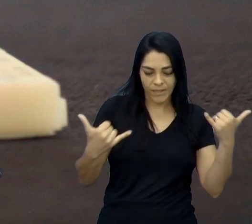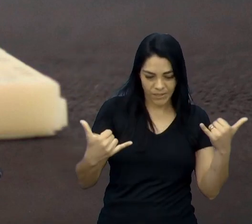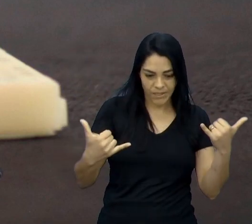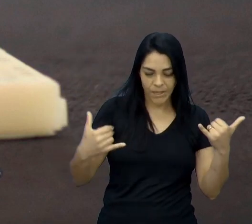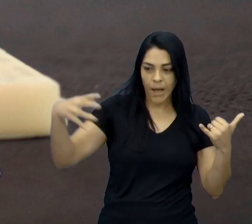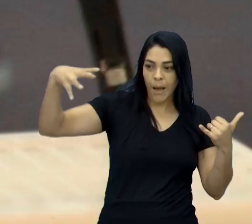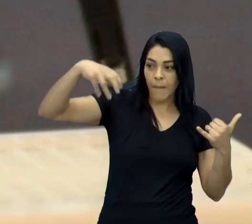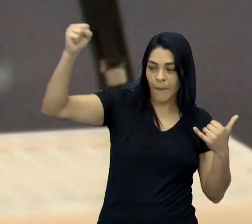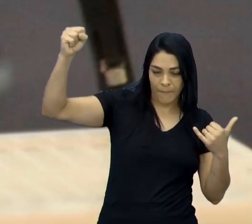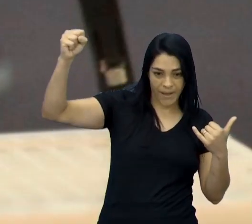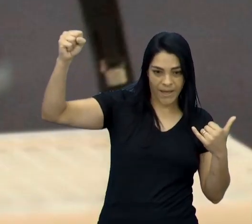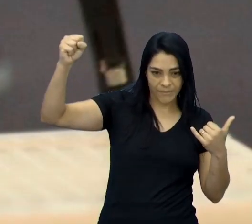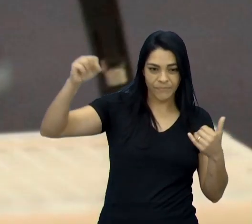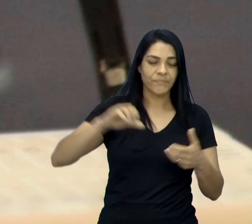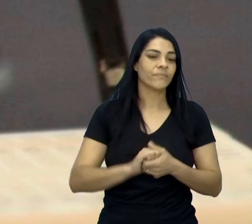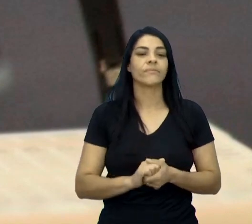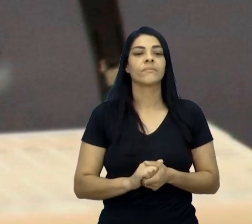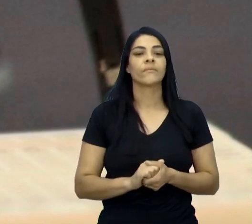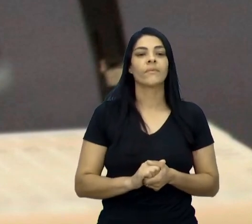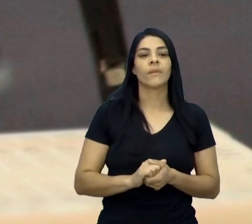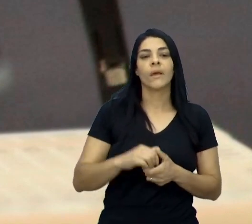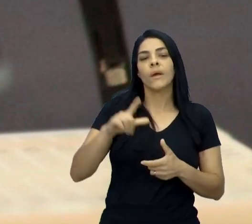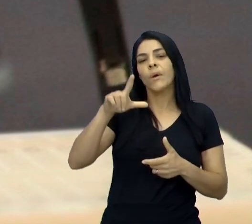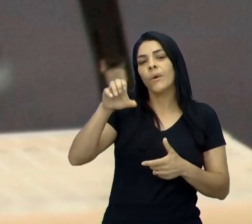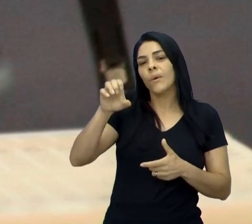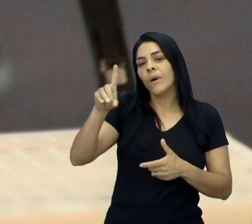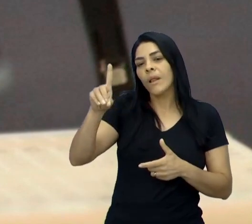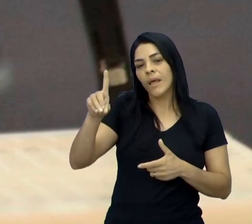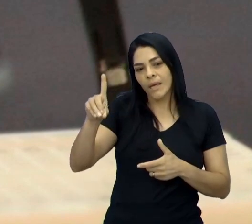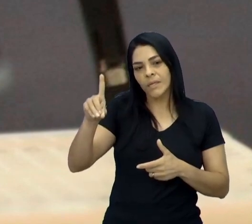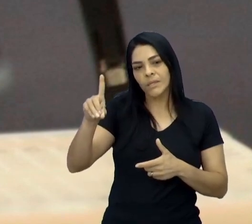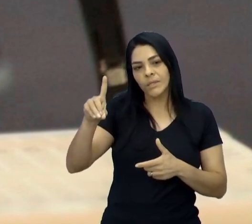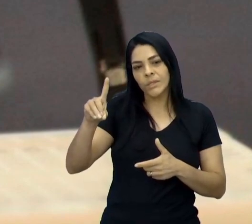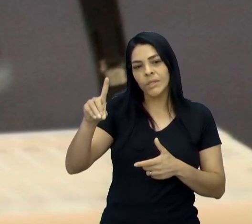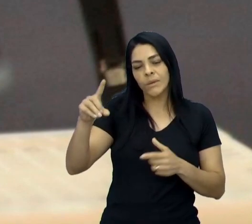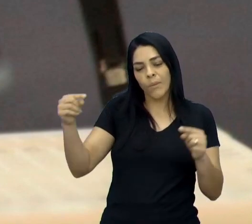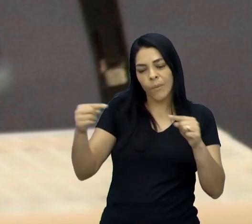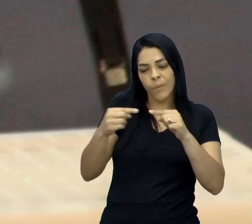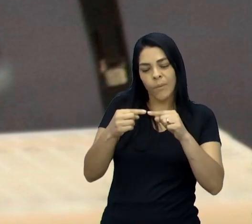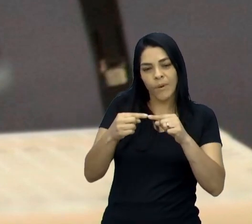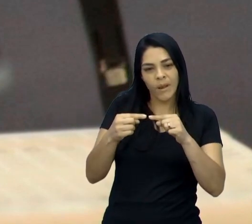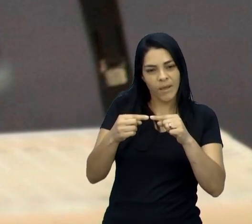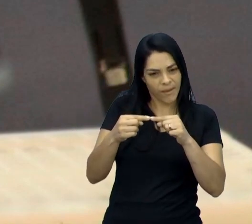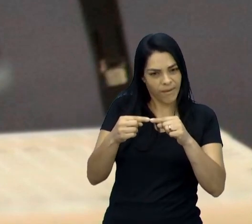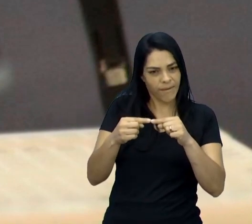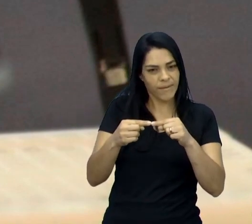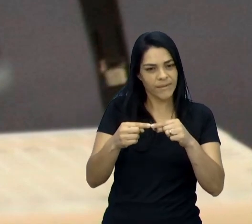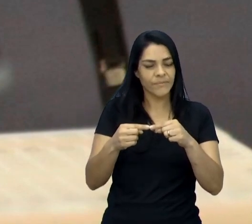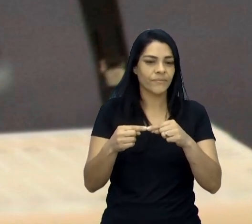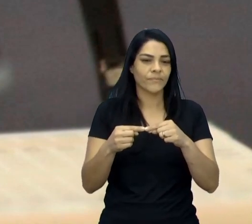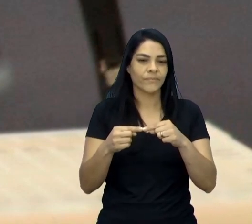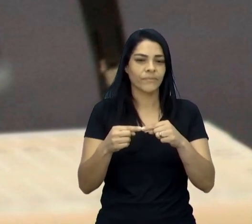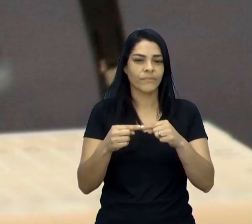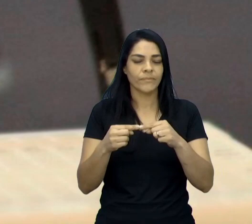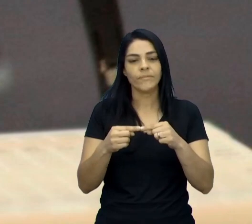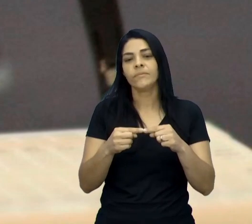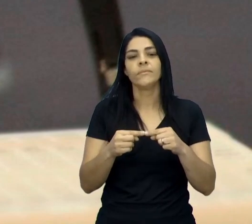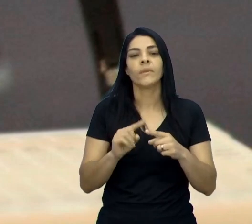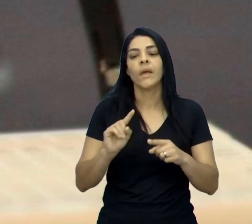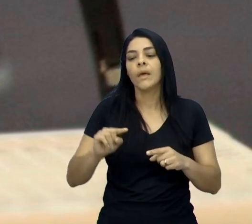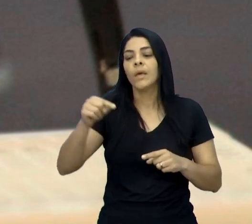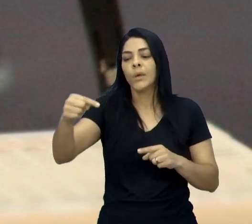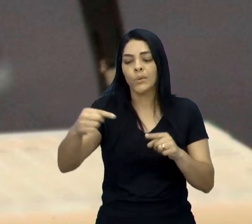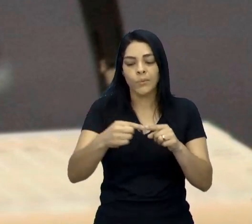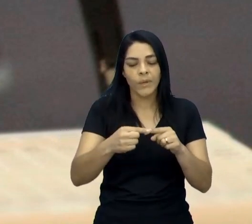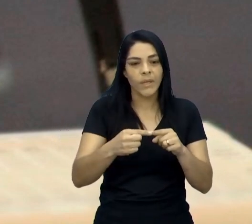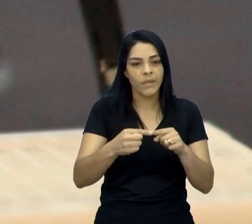Então você vai dizer assim, olha, os LEDs eu vou ligar no pino tal, Aqui o buzzer, que é a campainha, eu vou ligar em outro